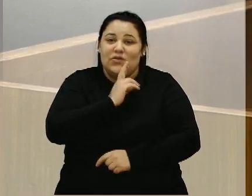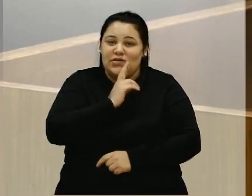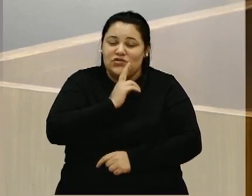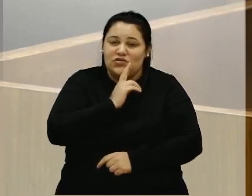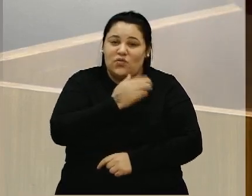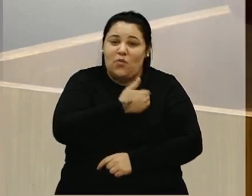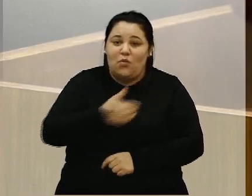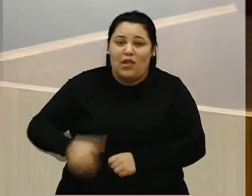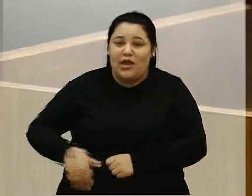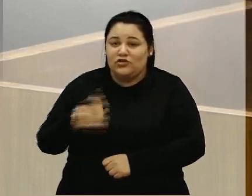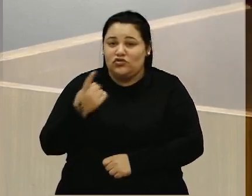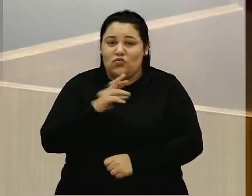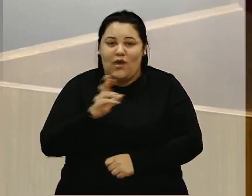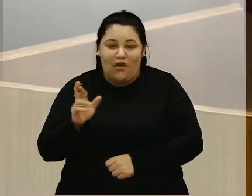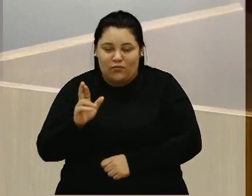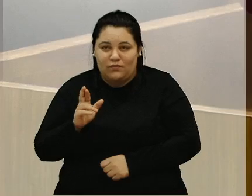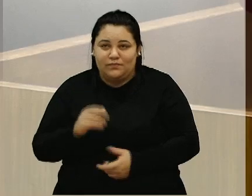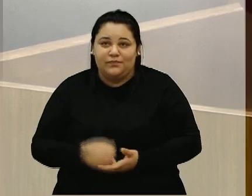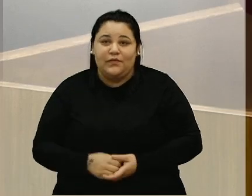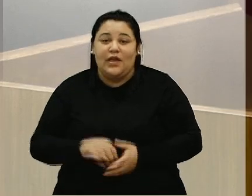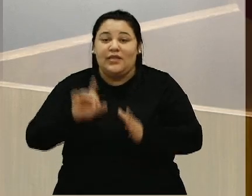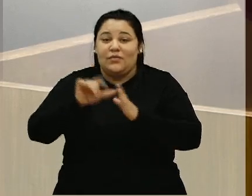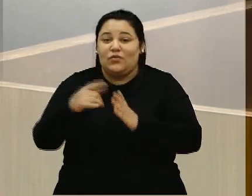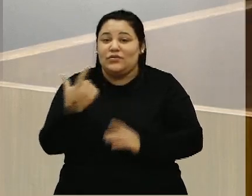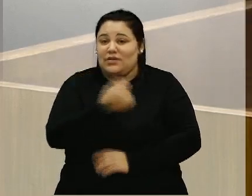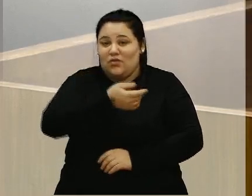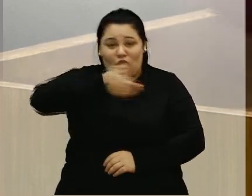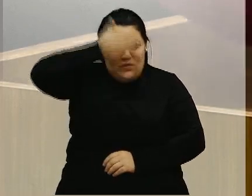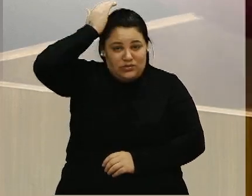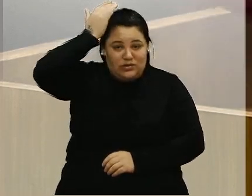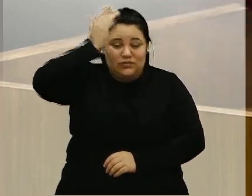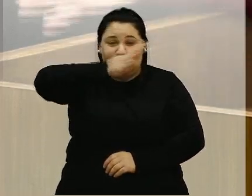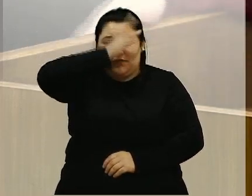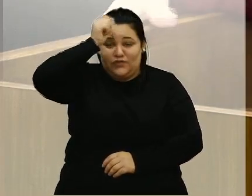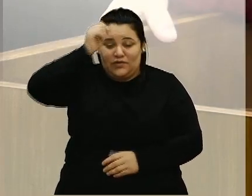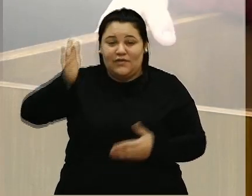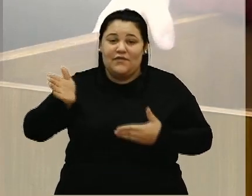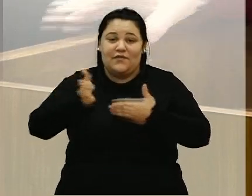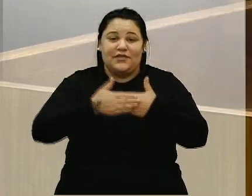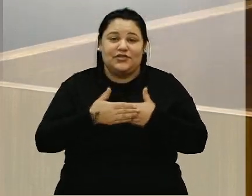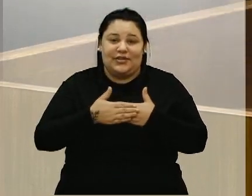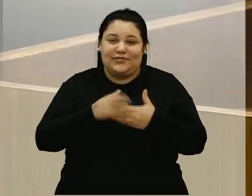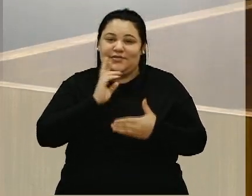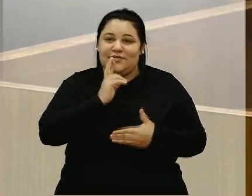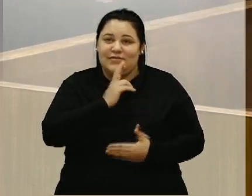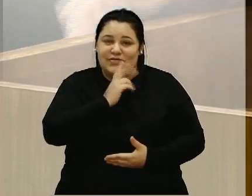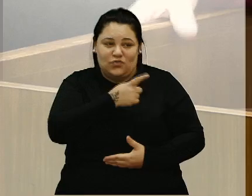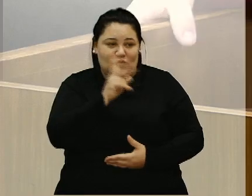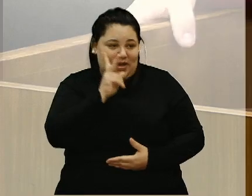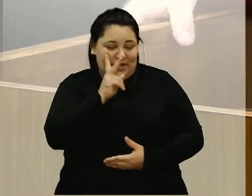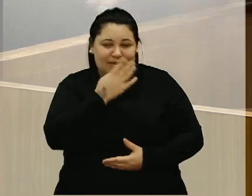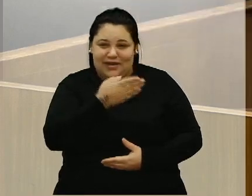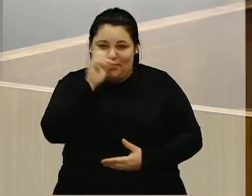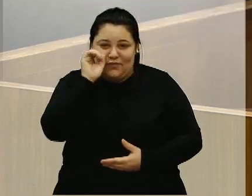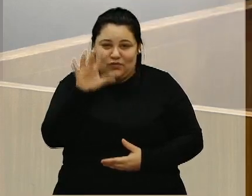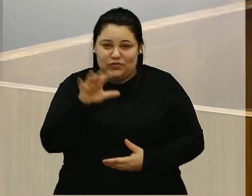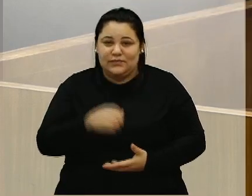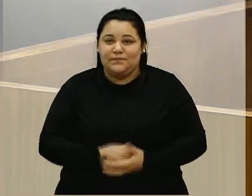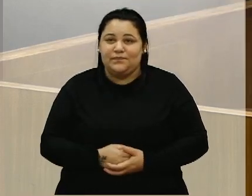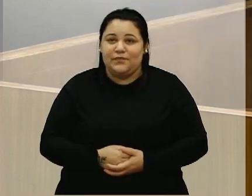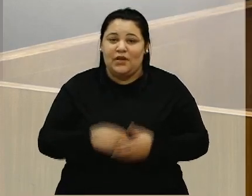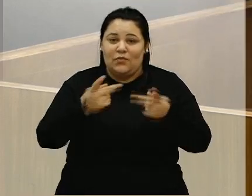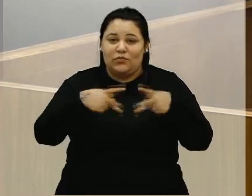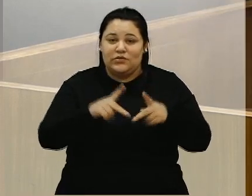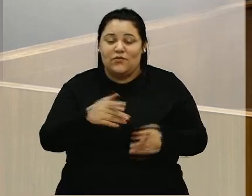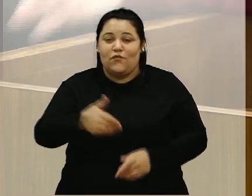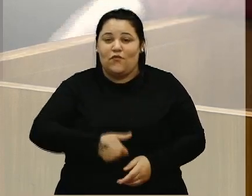de R$1. Depois que o Alceu saiu da prefeitura, foram fechados esses restaurantes comunitários. O senhor lembra, né, vereador Fiuza? E o povo passava